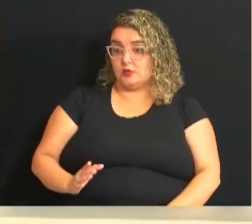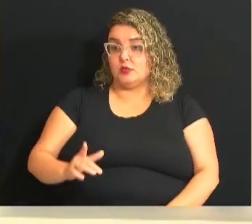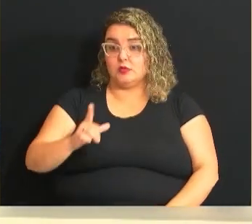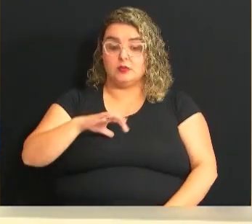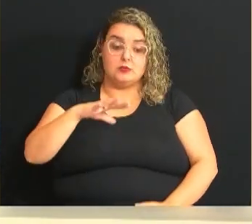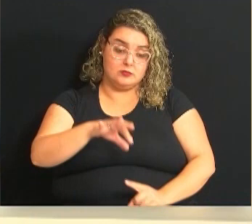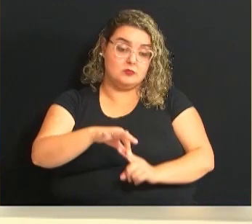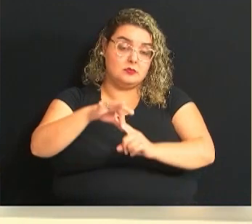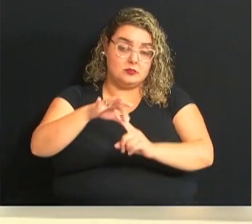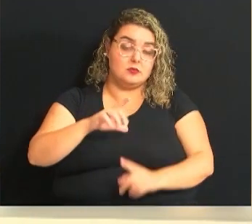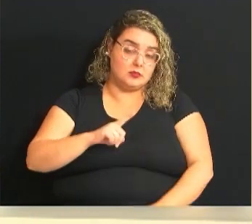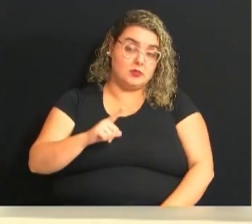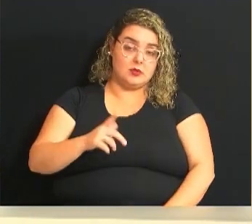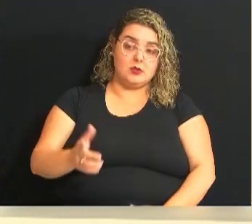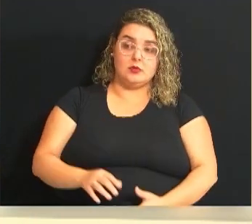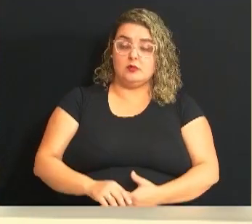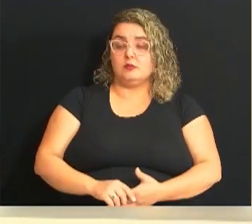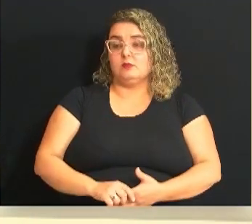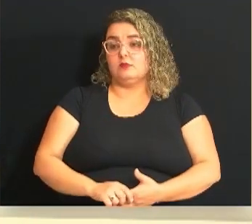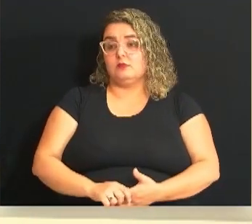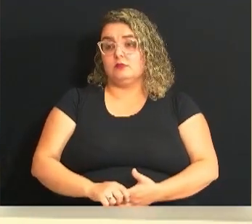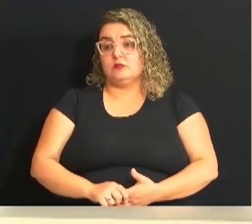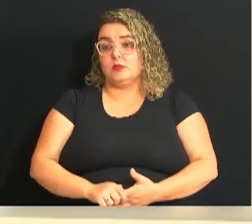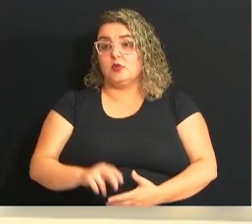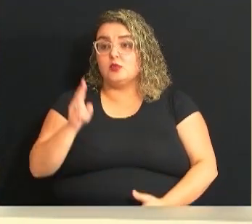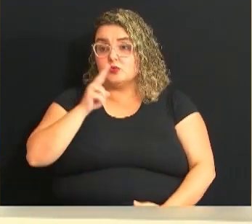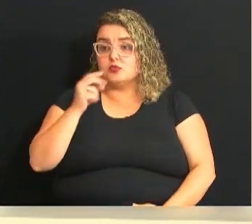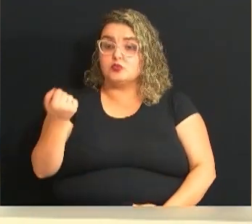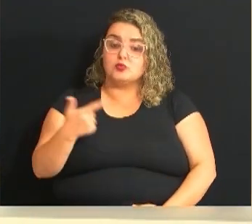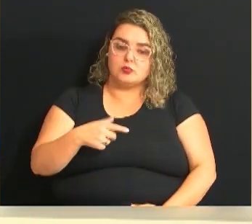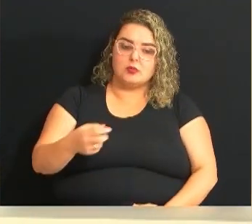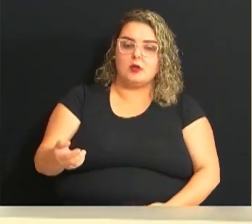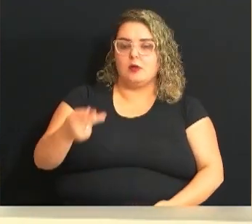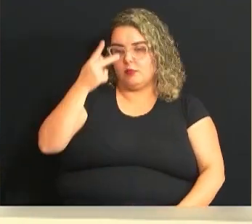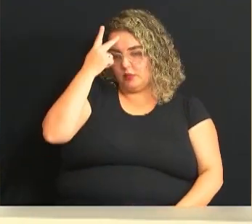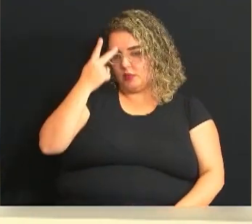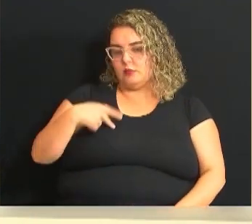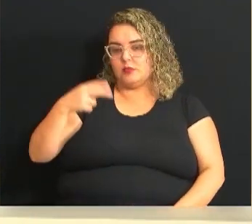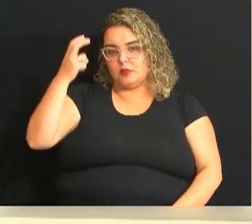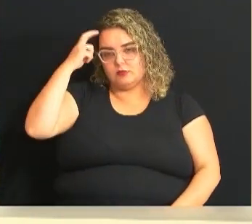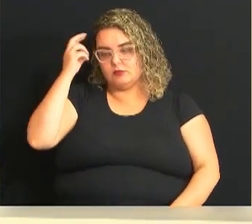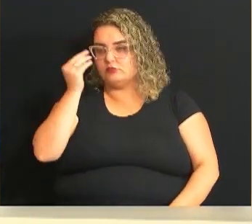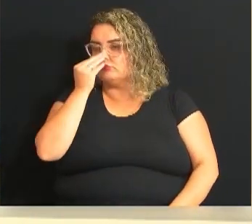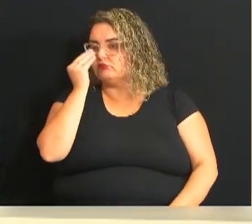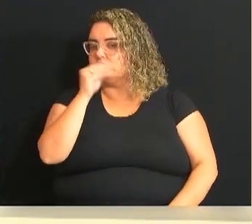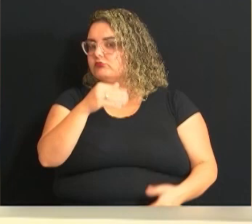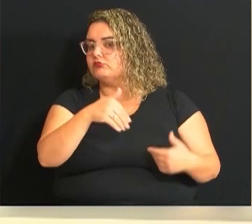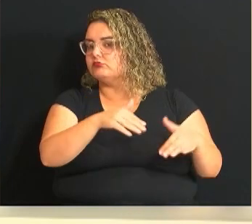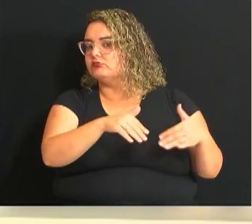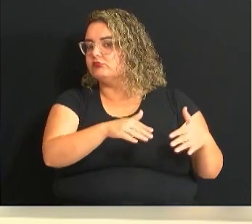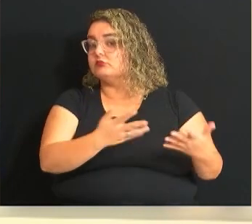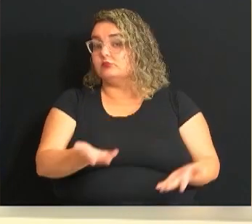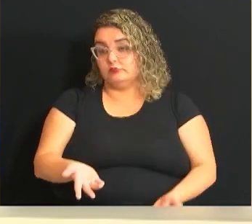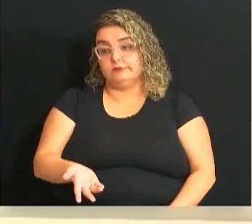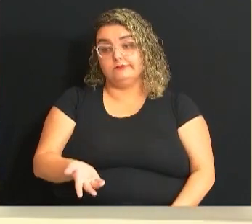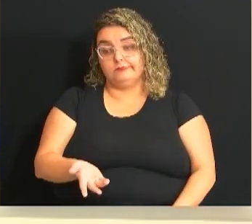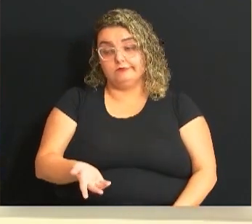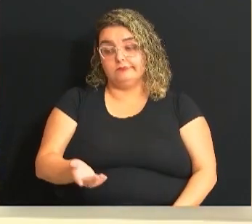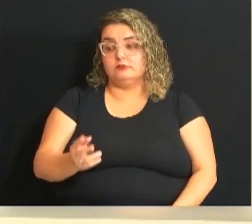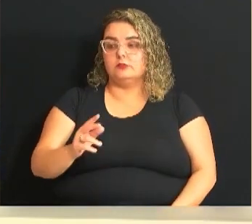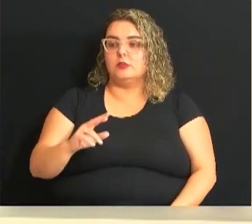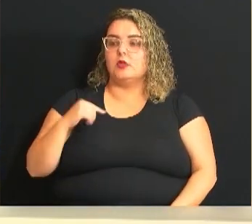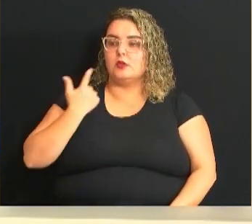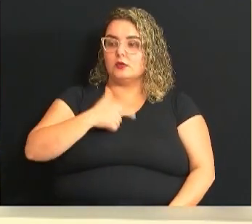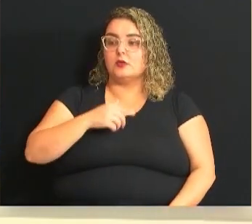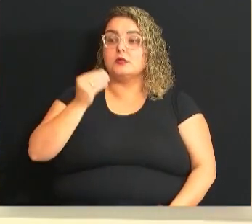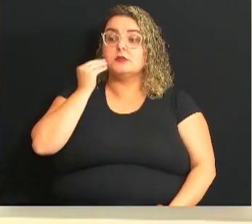prioridades que são mais emergenciais do que a cultura e ela acaba ficando de escanteio, né? Então a gente veio resgatar